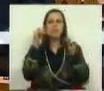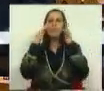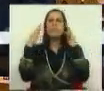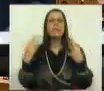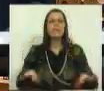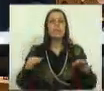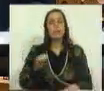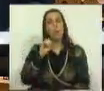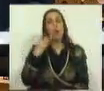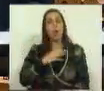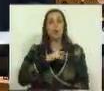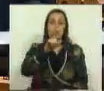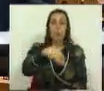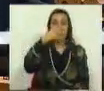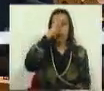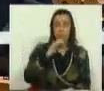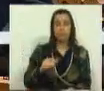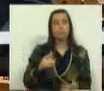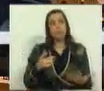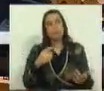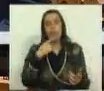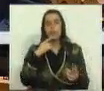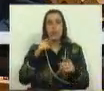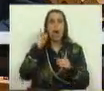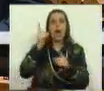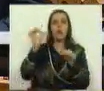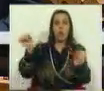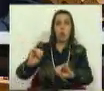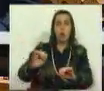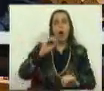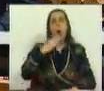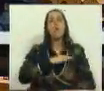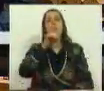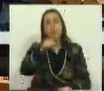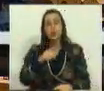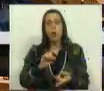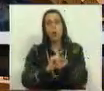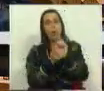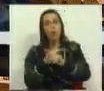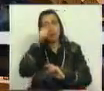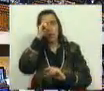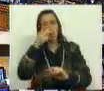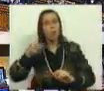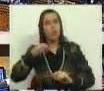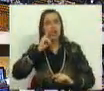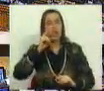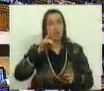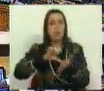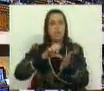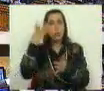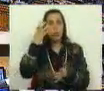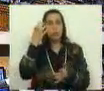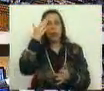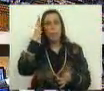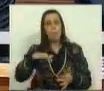simples. Ou o Sr. Primeiro-Ministro desautoriza o Dr. Vasco Graça-Moura, ou então o senhor foi desautorizado pelo diretor do Centro Cultural de